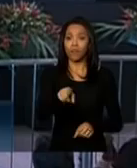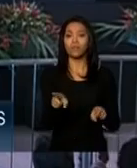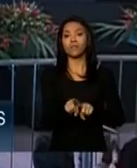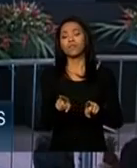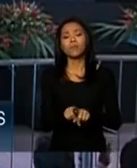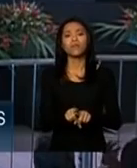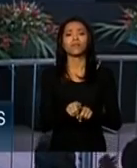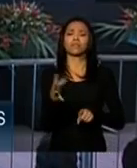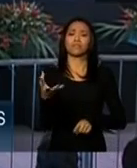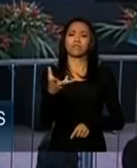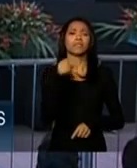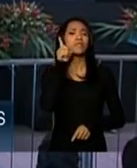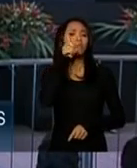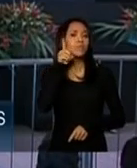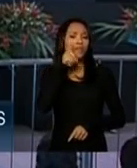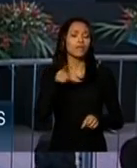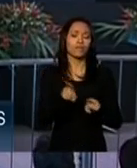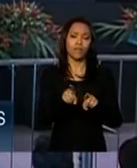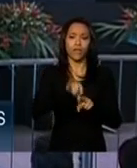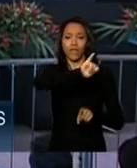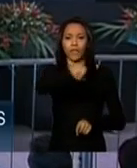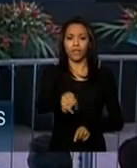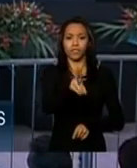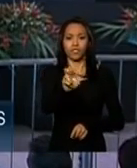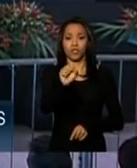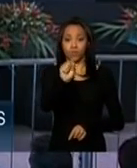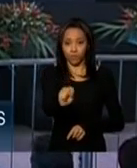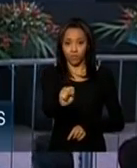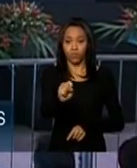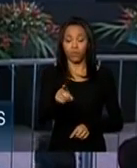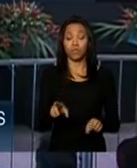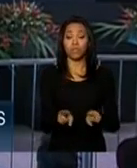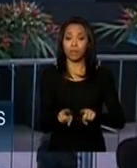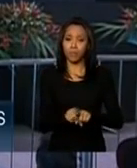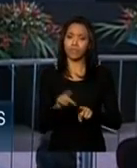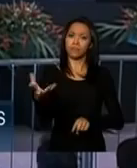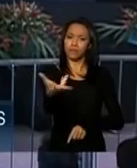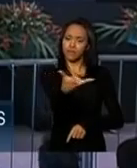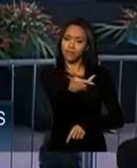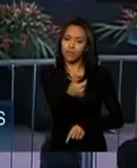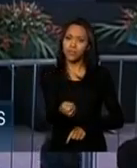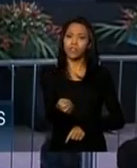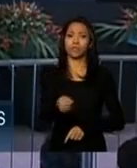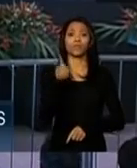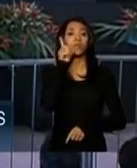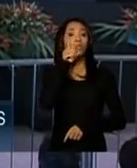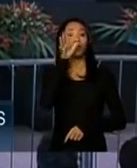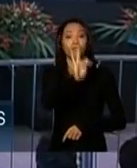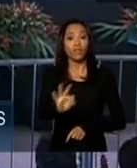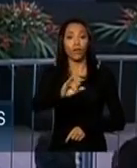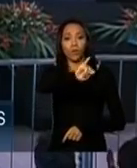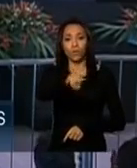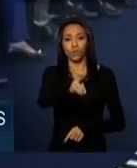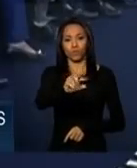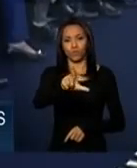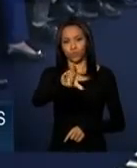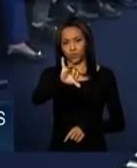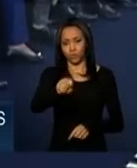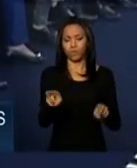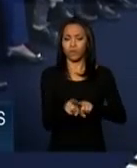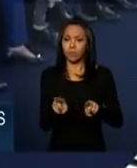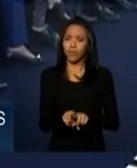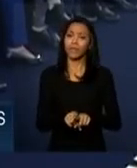excelentíssimo senhor deputado federal Jesus Rodrigues, excelentíssimo senhor deputado federal Júlio César,